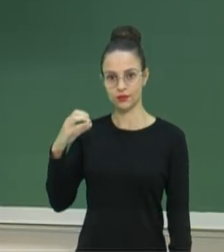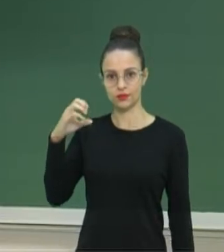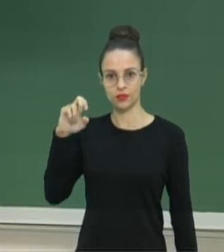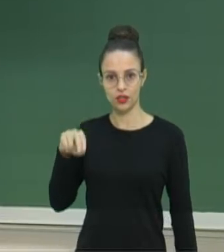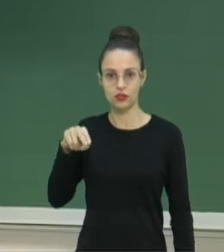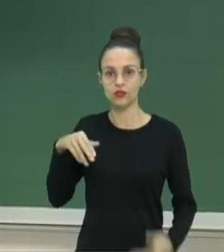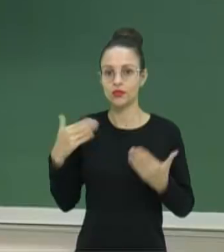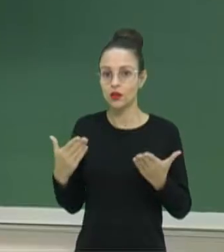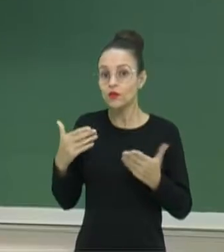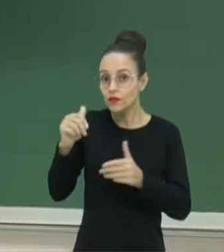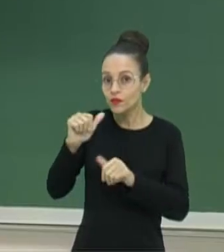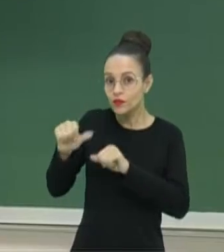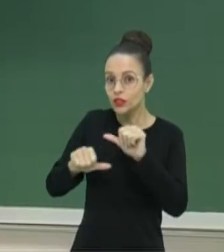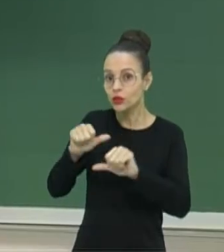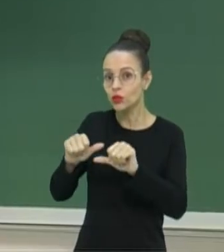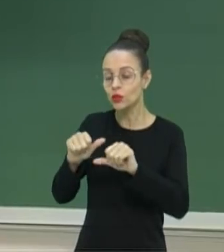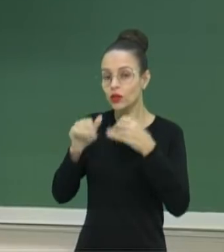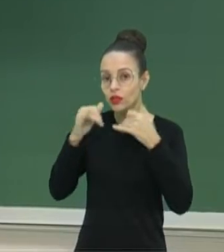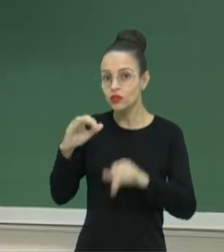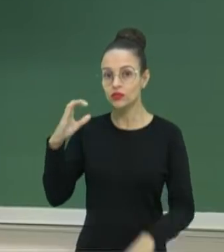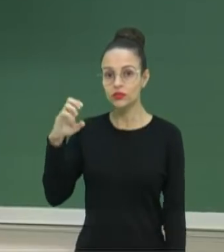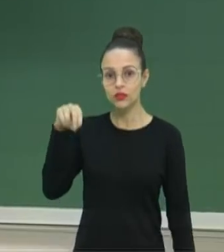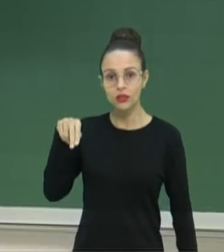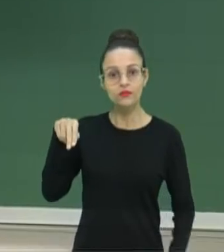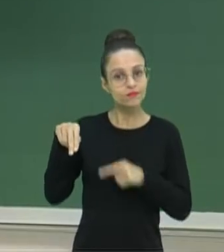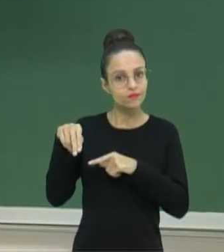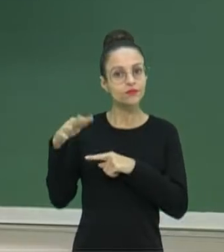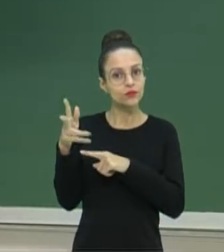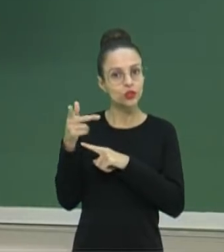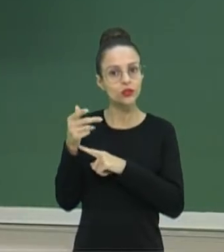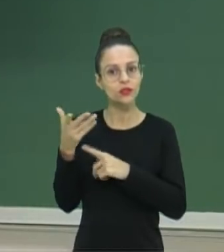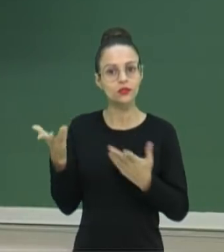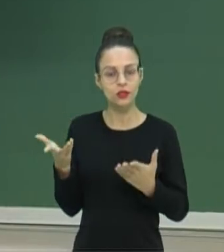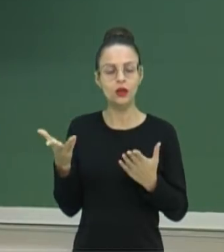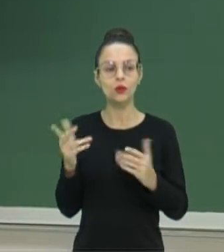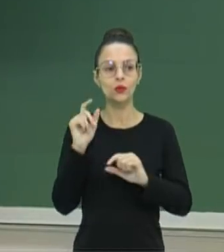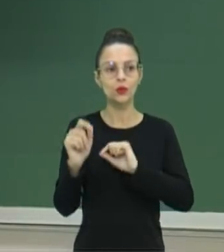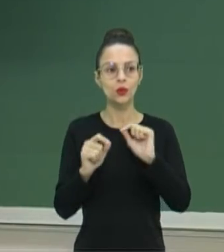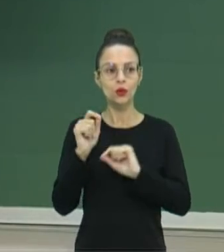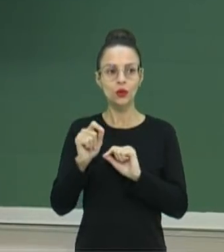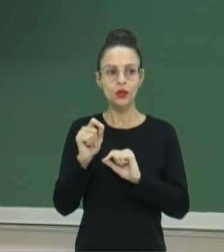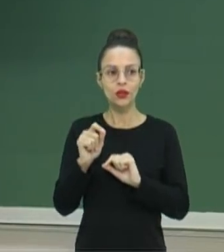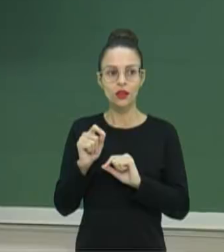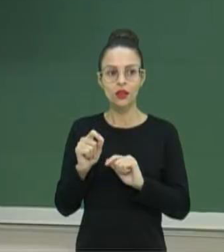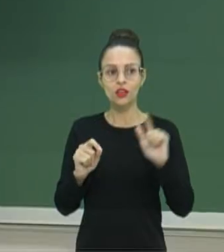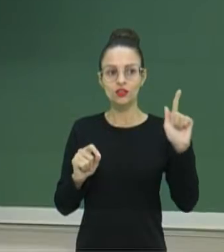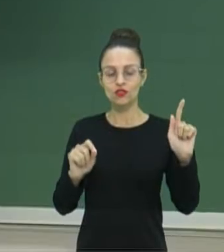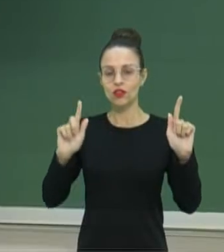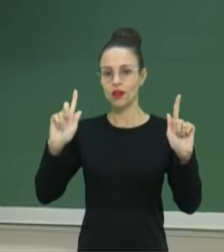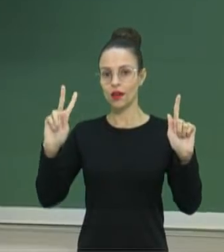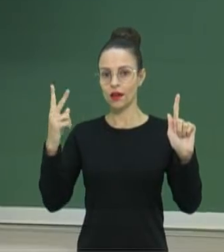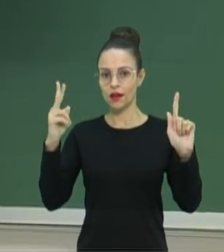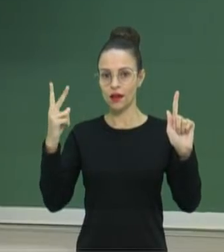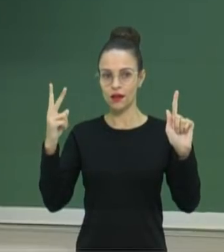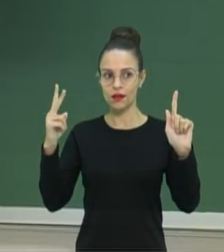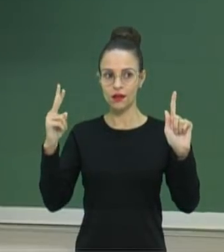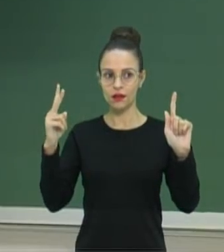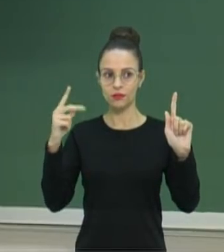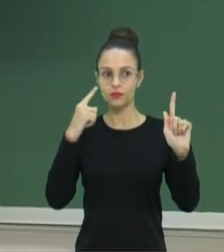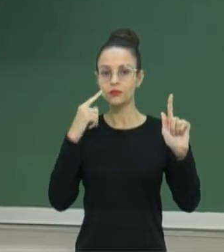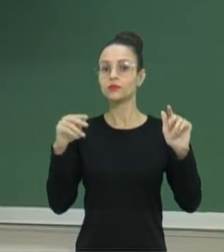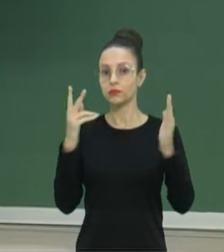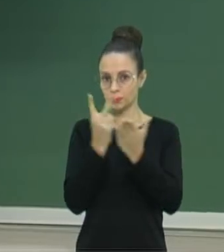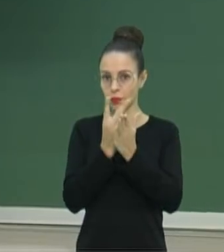certo? Se vira energia cinética, vira o quê? Velocidade. Então, quer dizer que nesse ponto G e H aqui, né, observe que eles